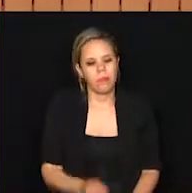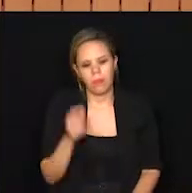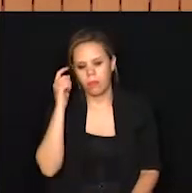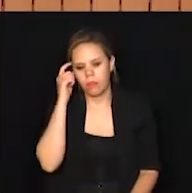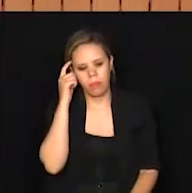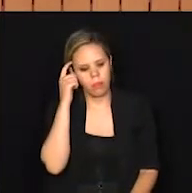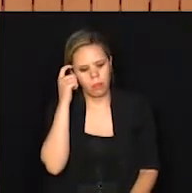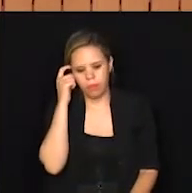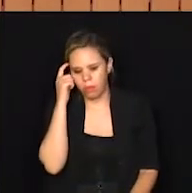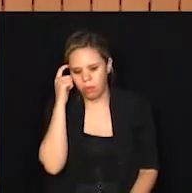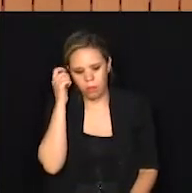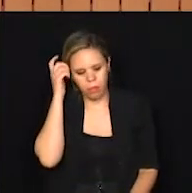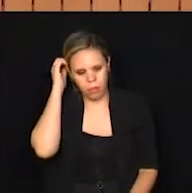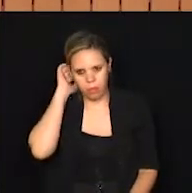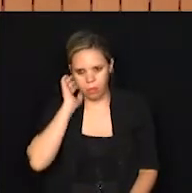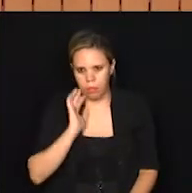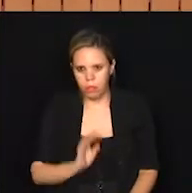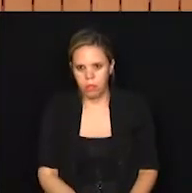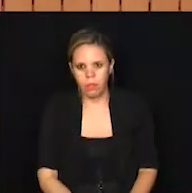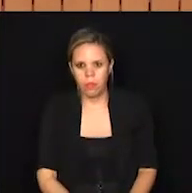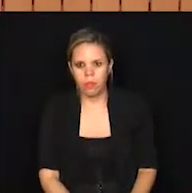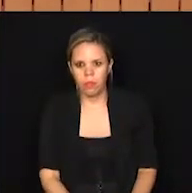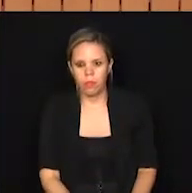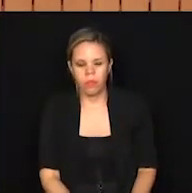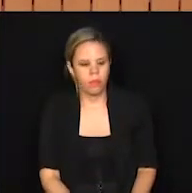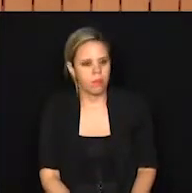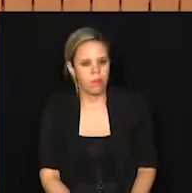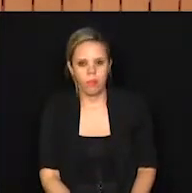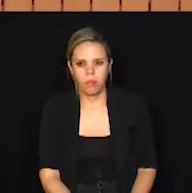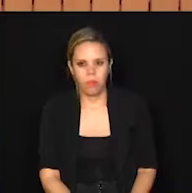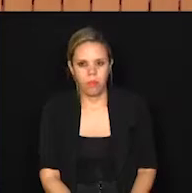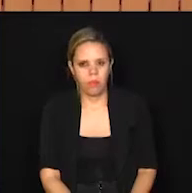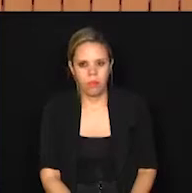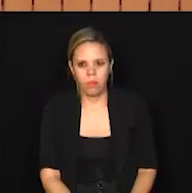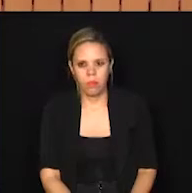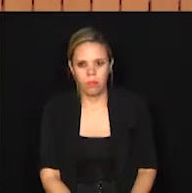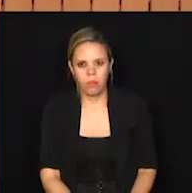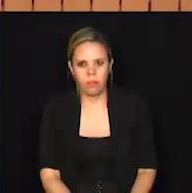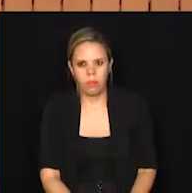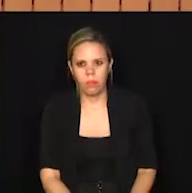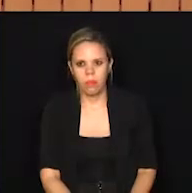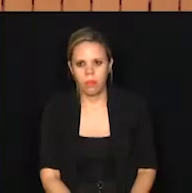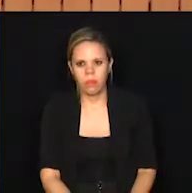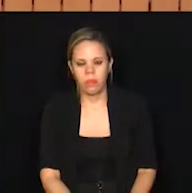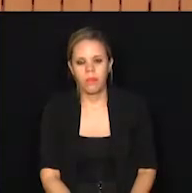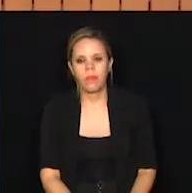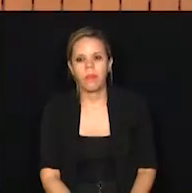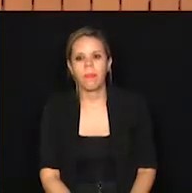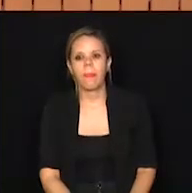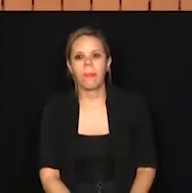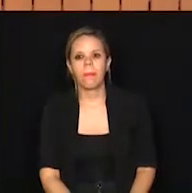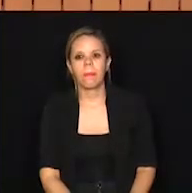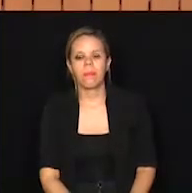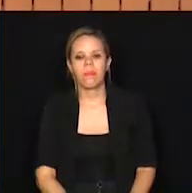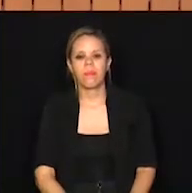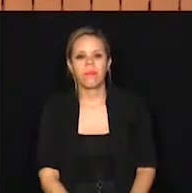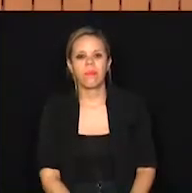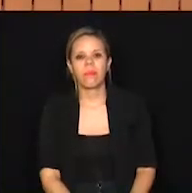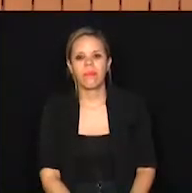fazendo, e nós já tivemos a oportunidade de apresentar essa proposta, tanto para a diretoria da Vigilância Sanitária, quanto para a secretária